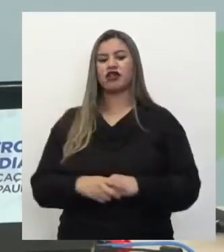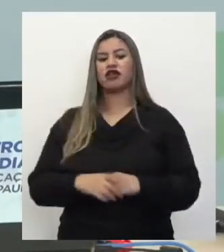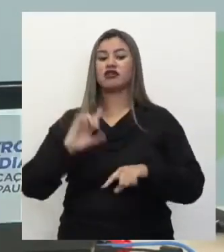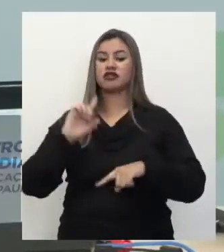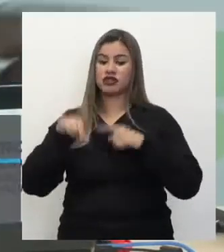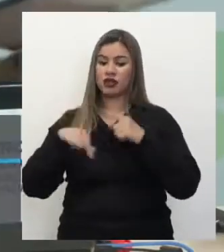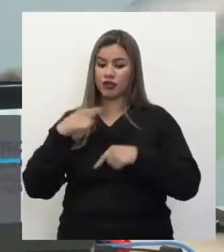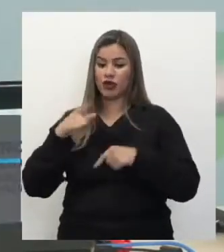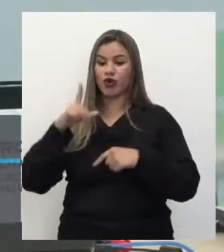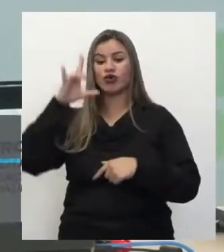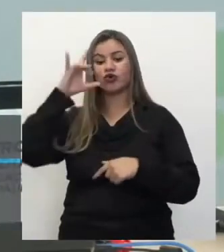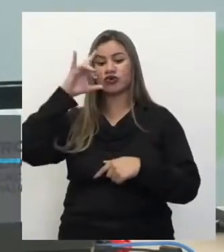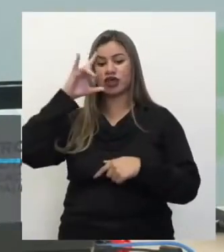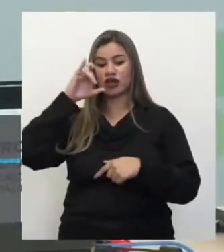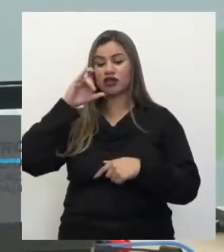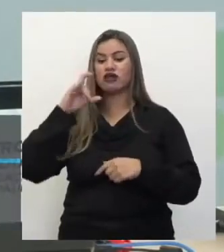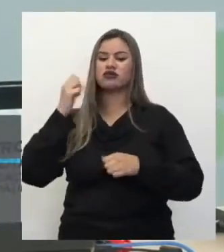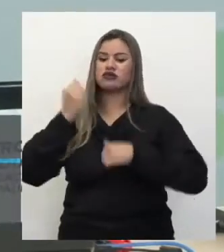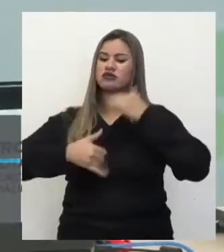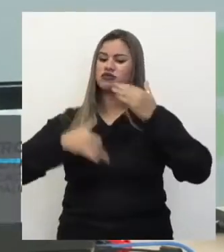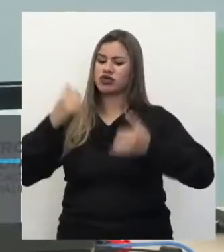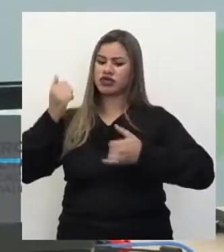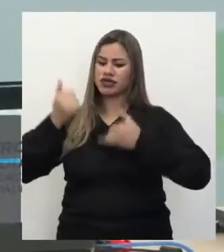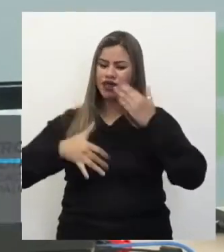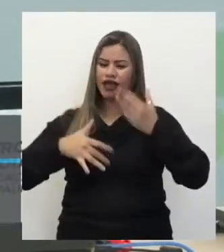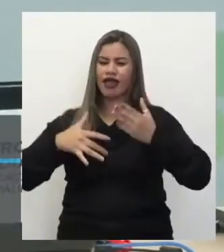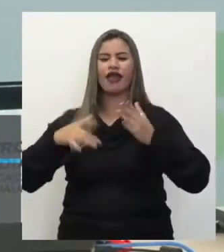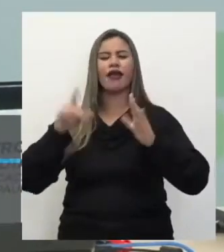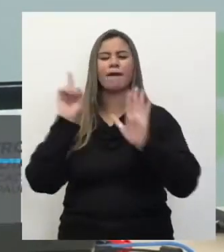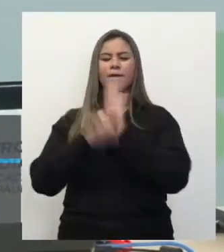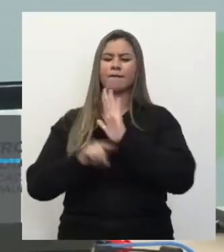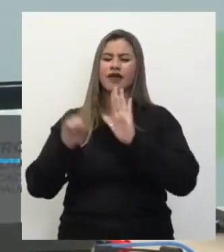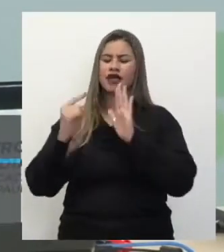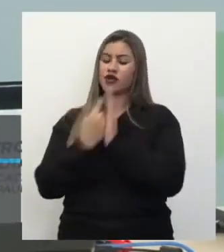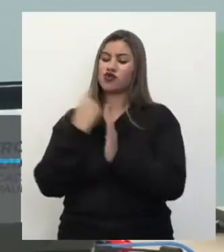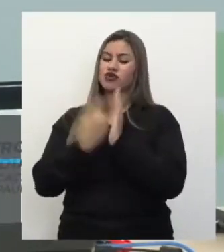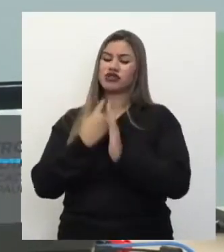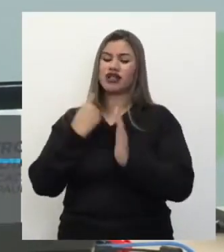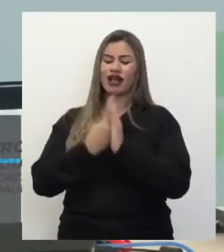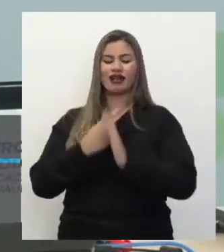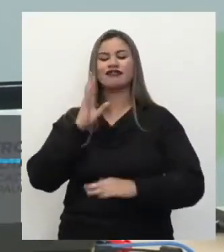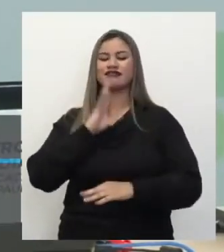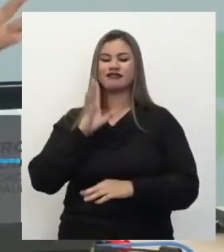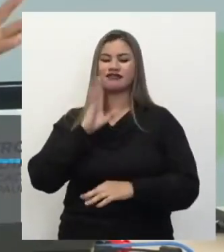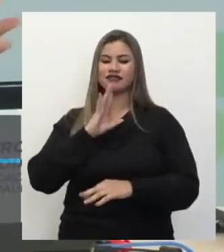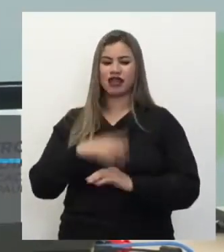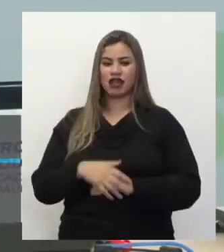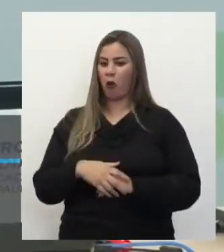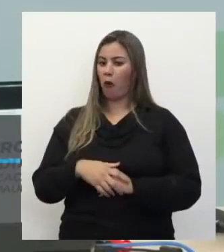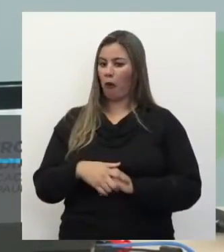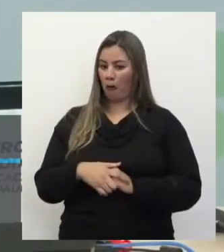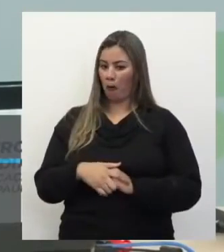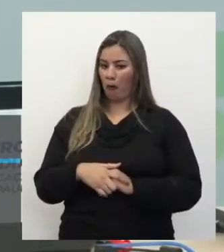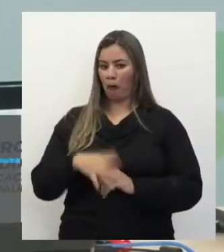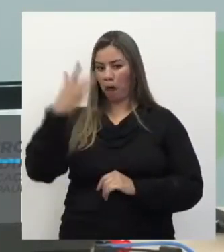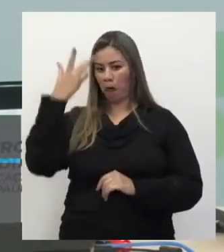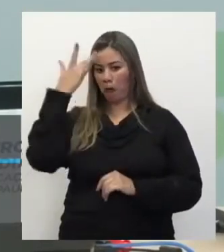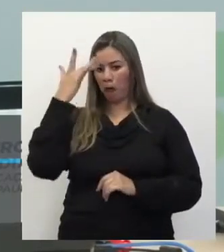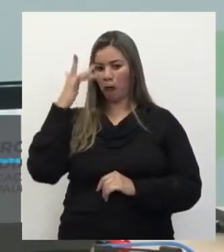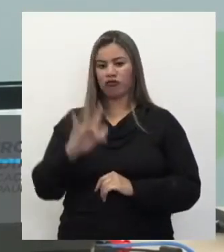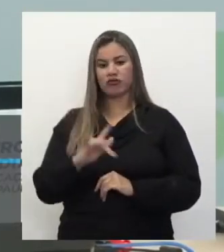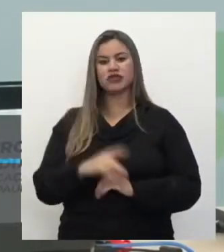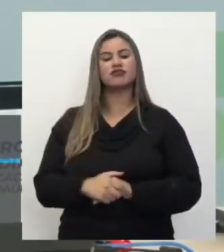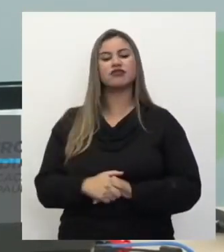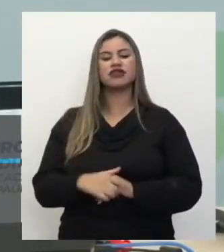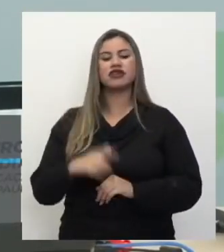fui explicando, e o povo foi me perguntando, mas foram tantas perguntas, foi tão legal. O pessoal falando, não sabia como se criava hashtag, e tinha